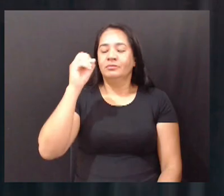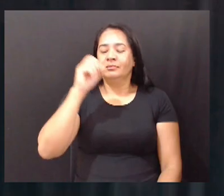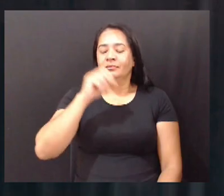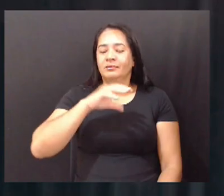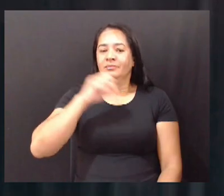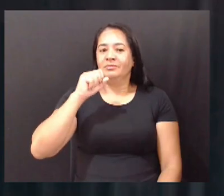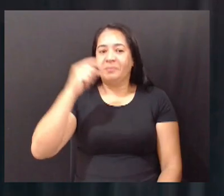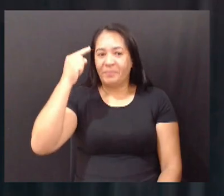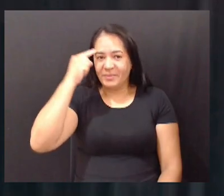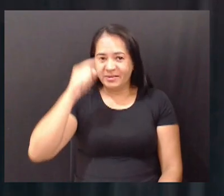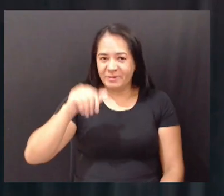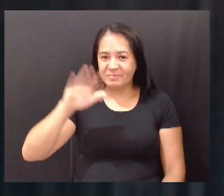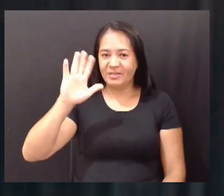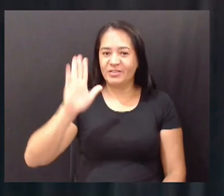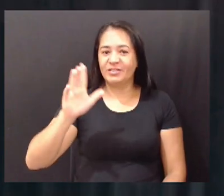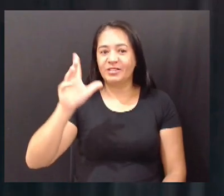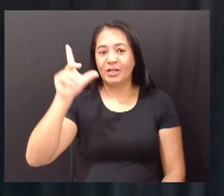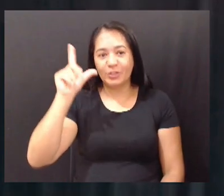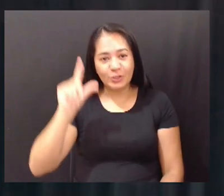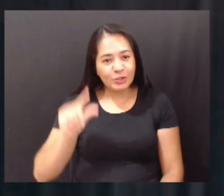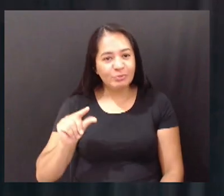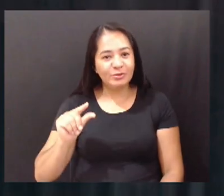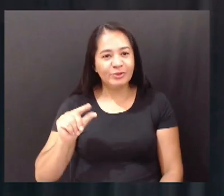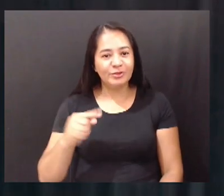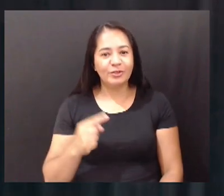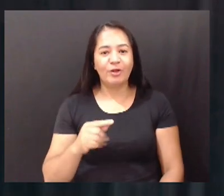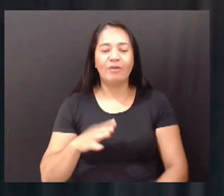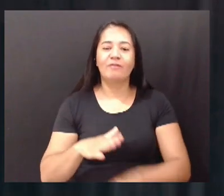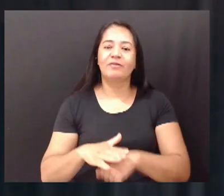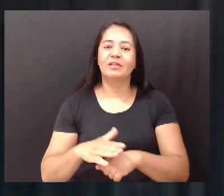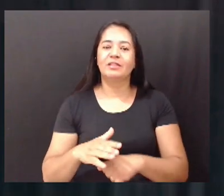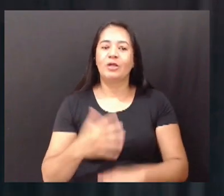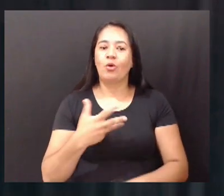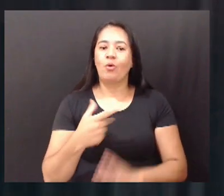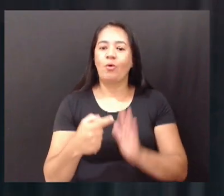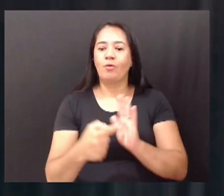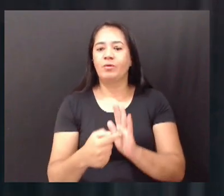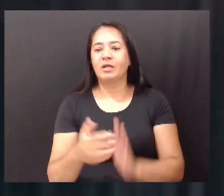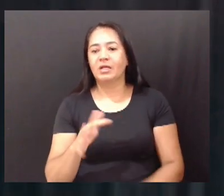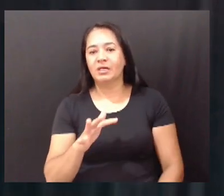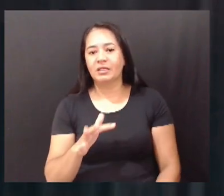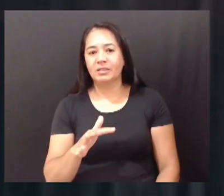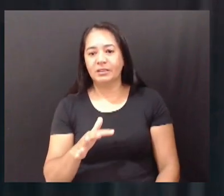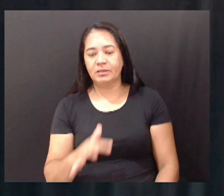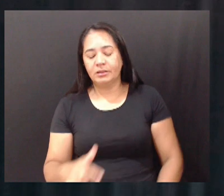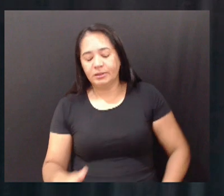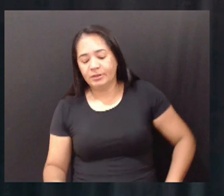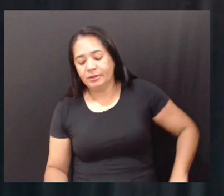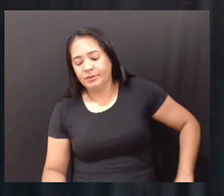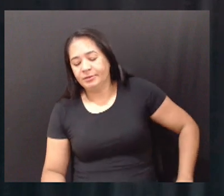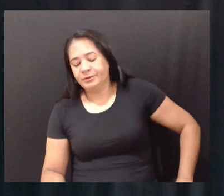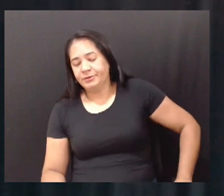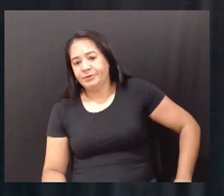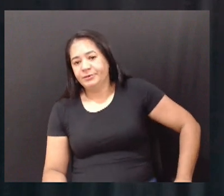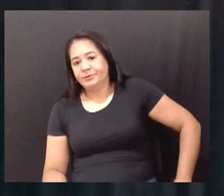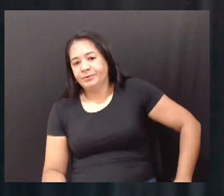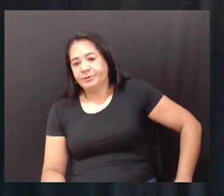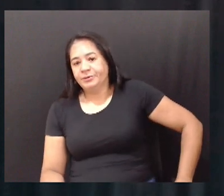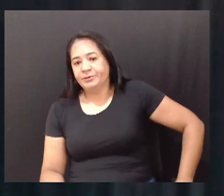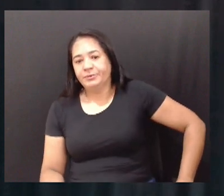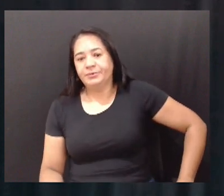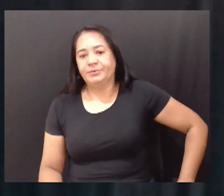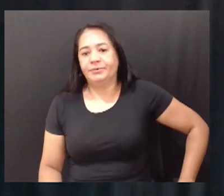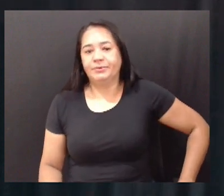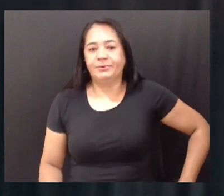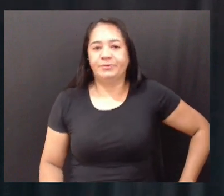diminui a chance da gente realizar algum comportamento que muitas vezes racionalmente a gente sabe que não faz bem pra gente, né?